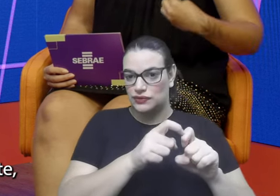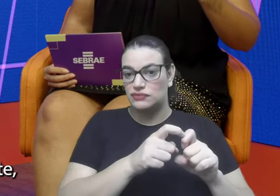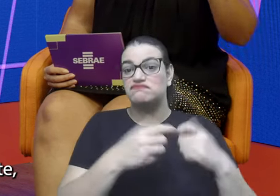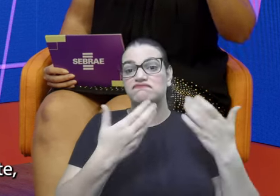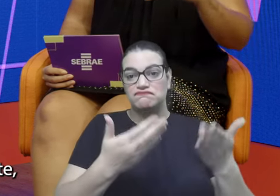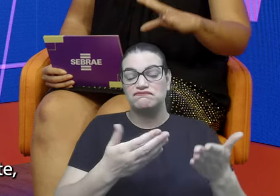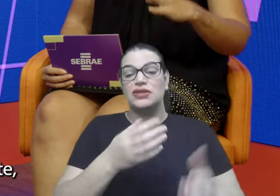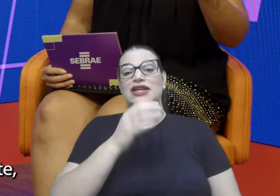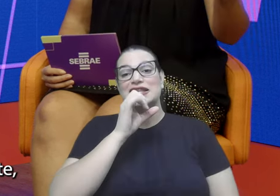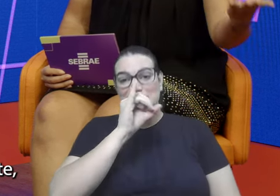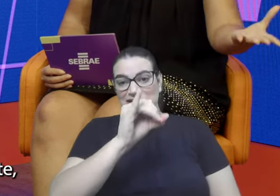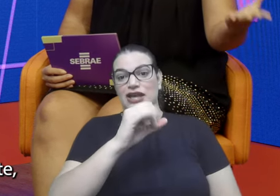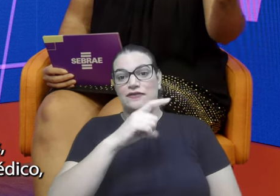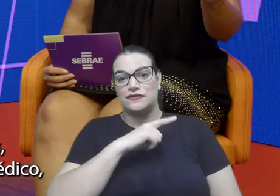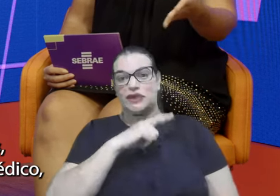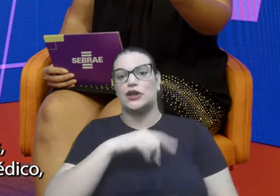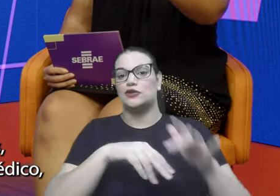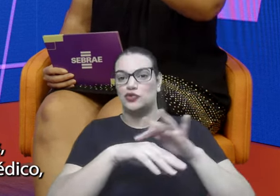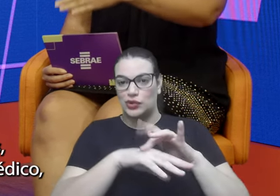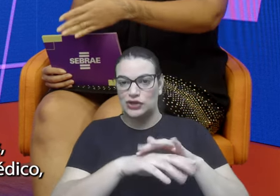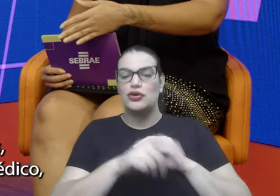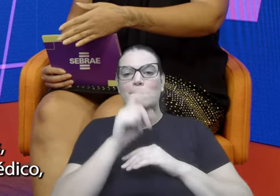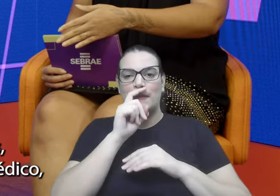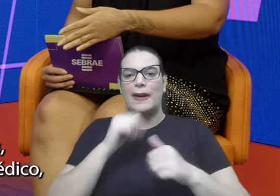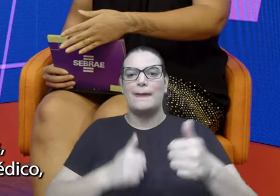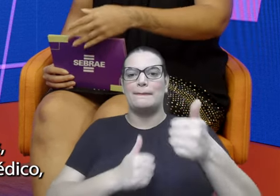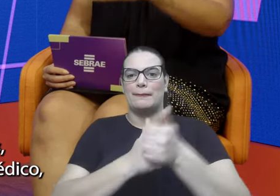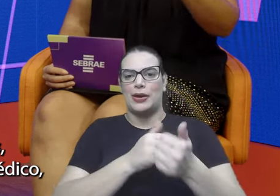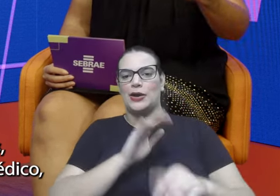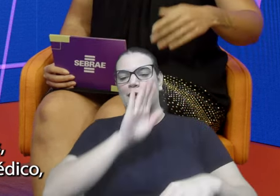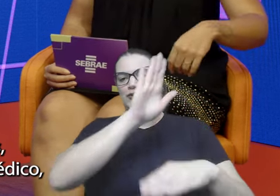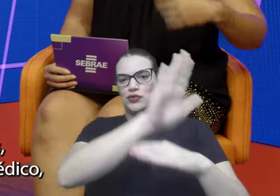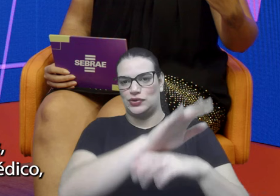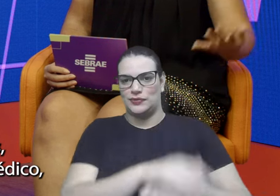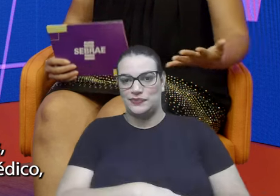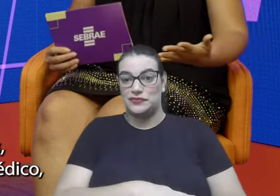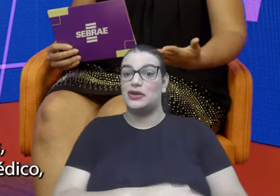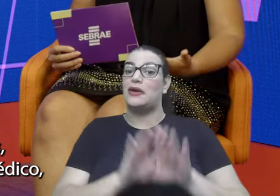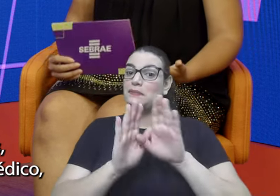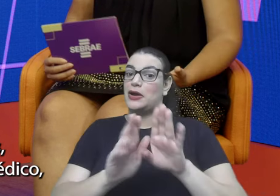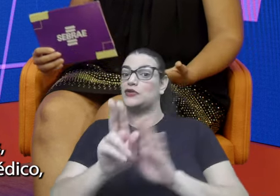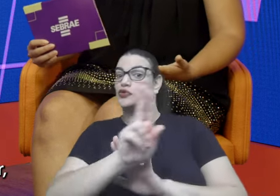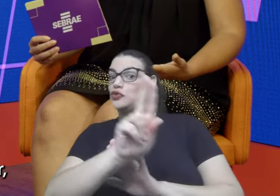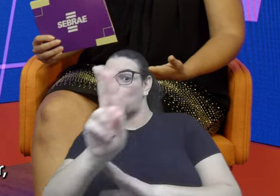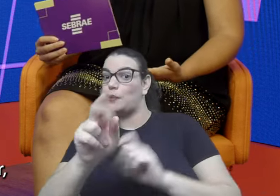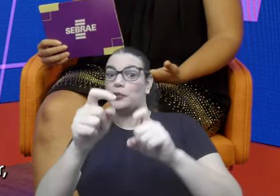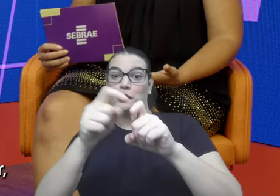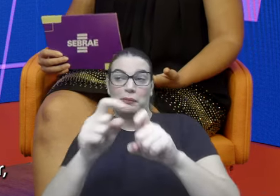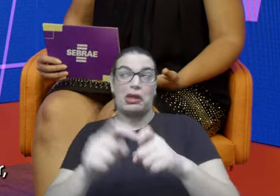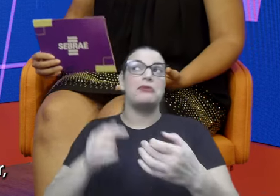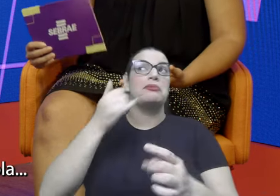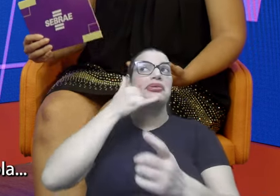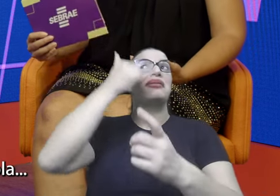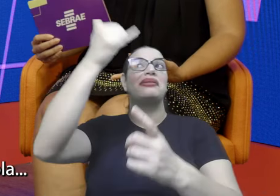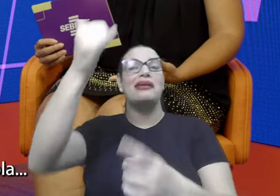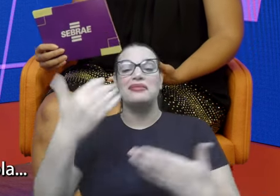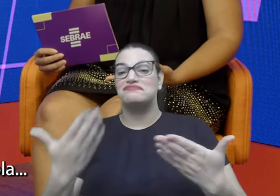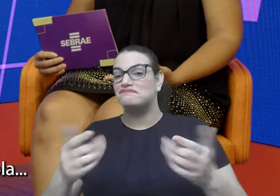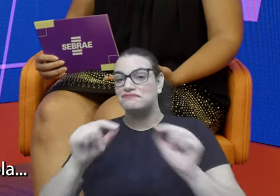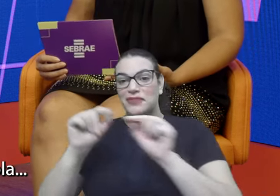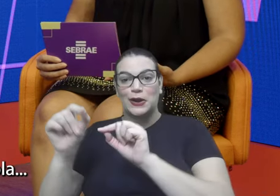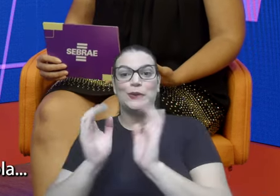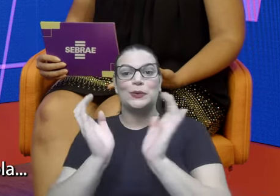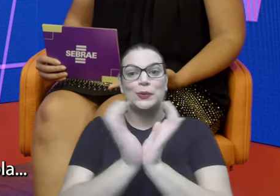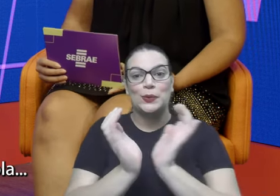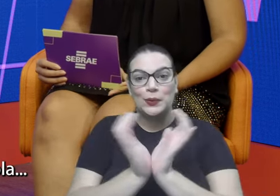normalmente se fica doente o pai auxilia nos cuidados mas quem sabe o nome do médico quem sabe para quem ligar quem tem